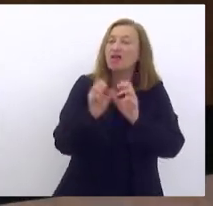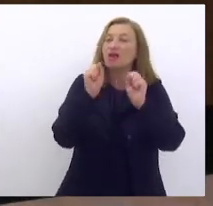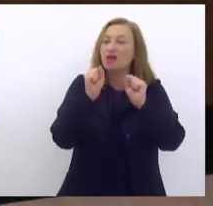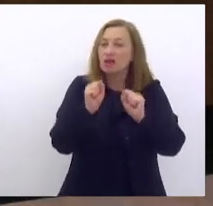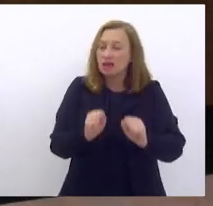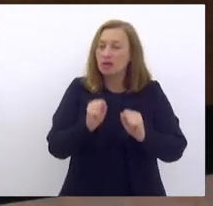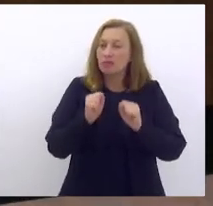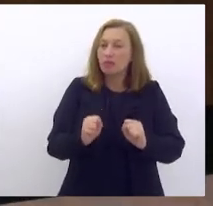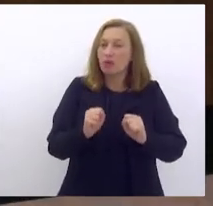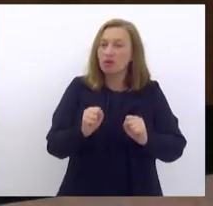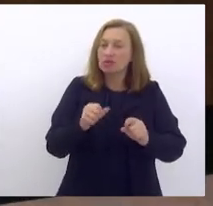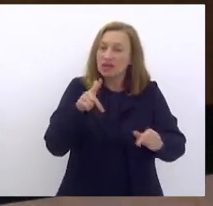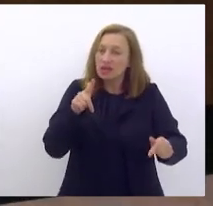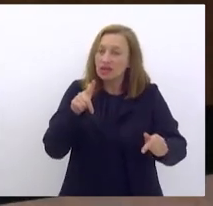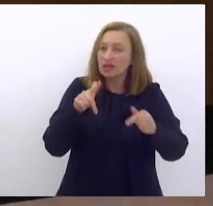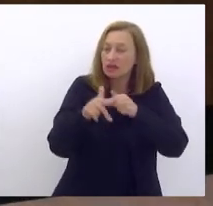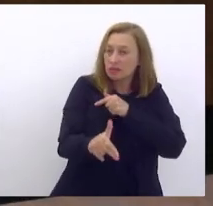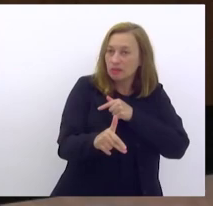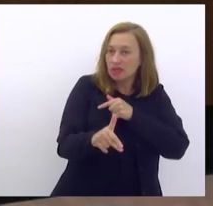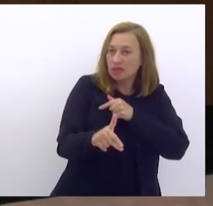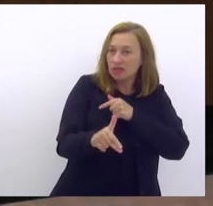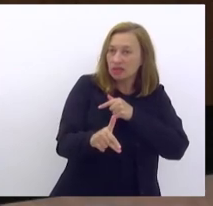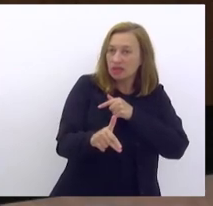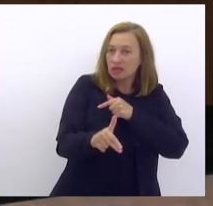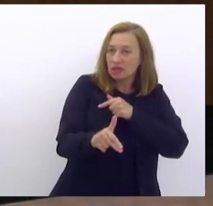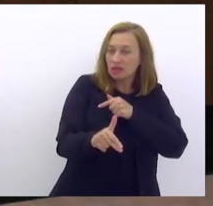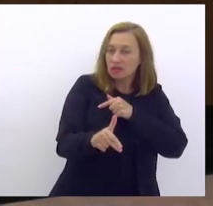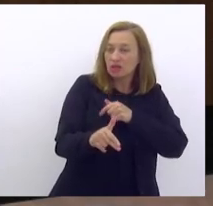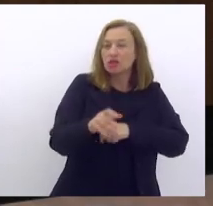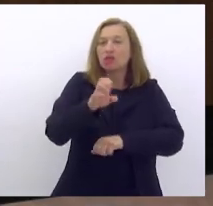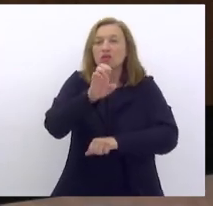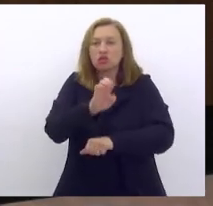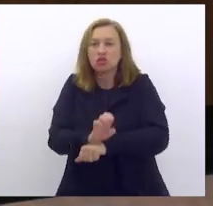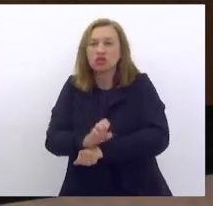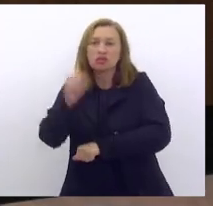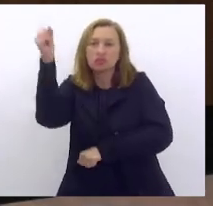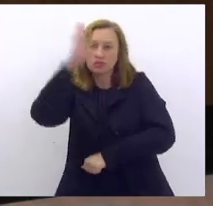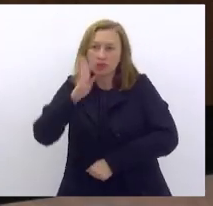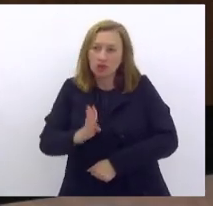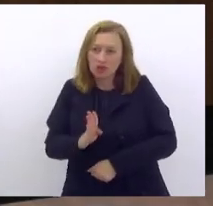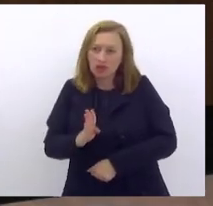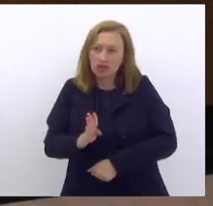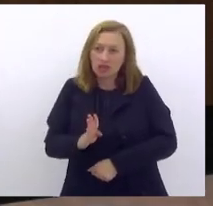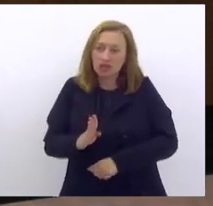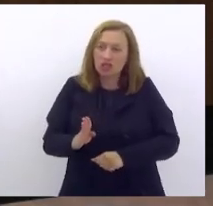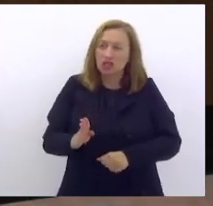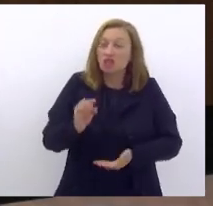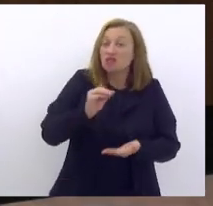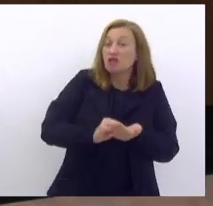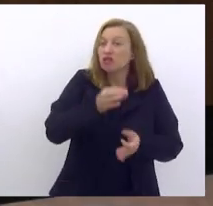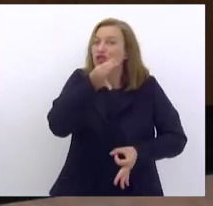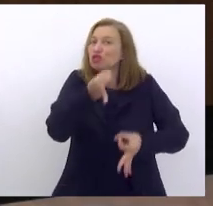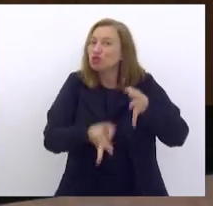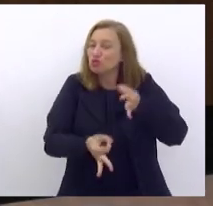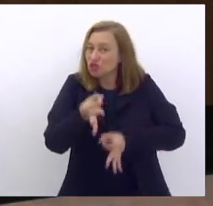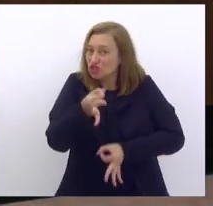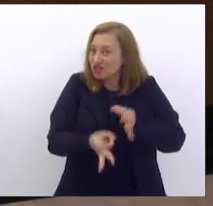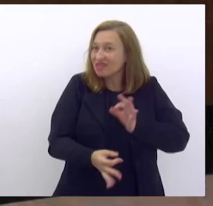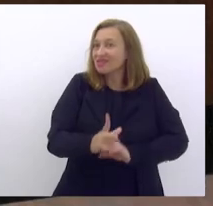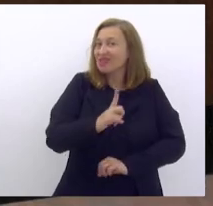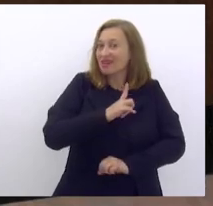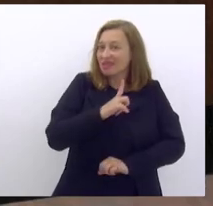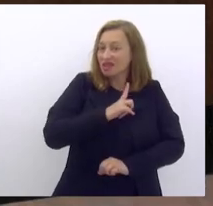possam coibir, não é, o Estado brasileiro de cometer injustiças. Também